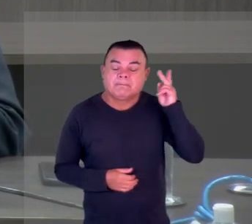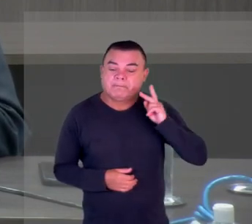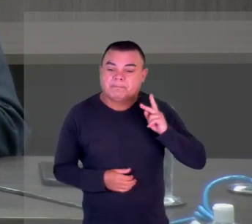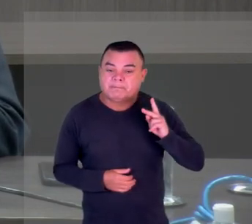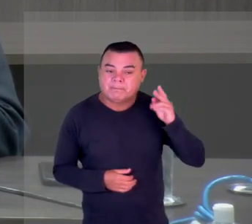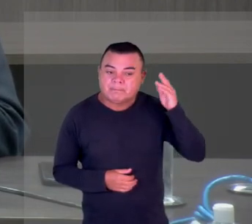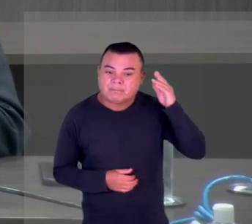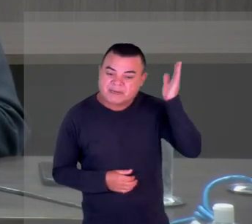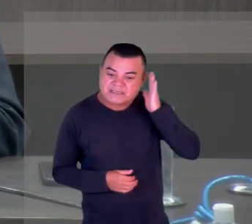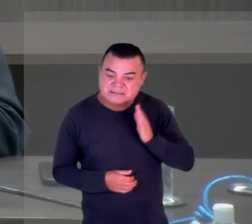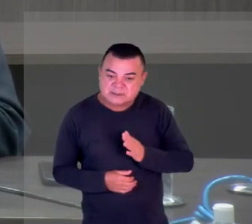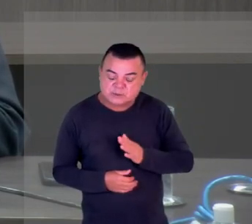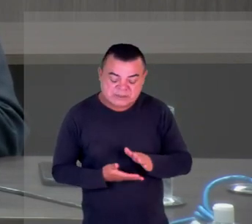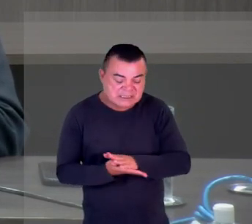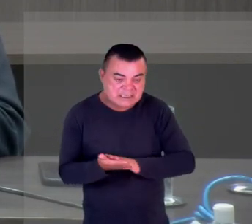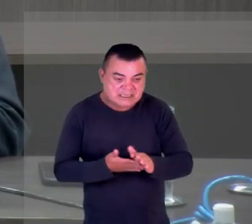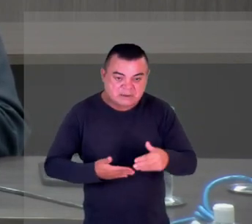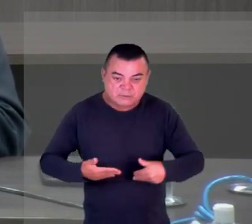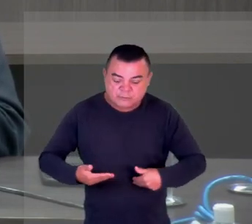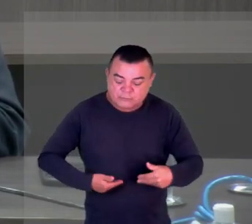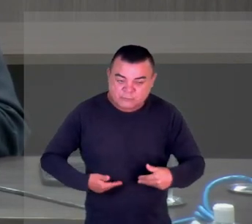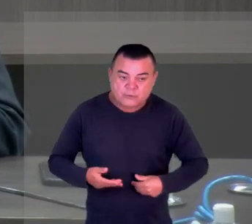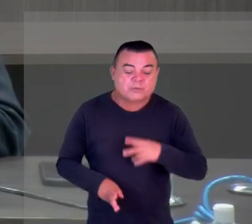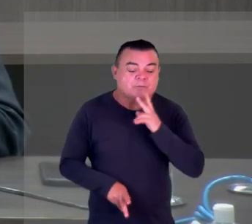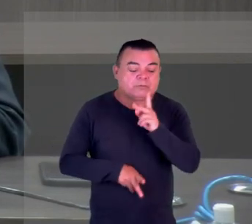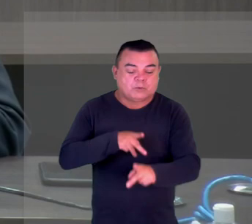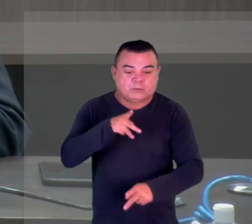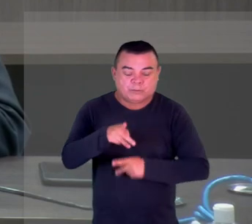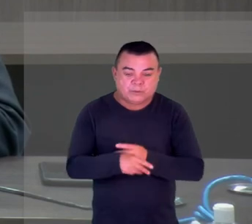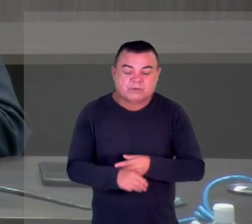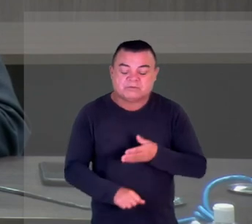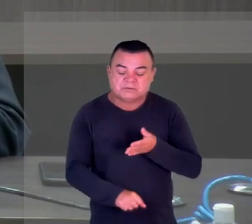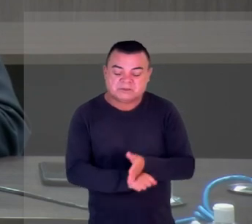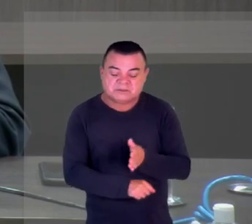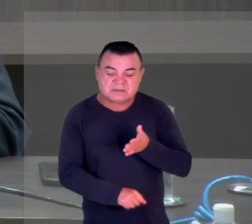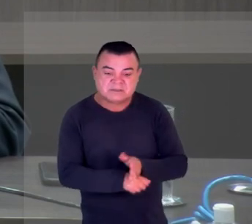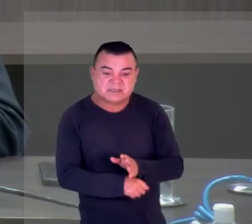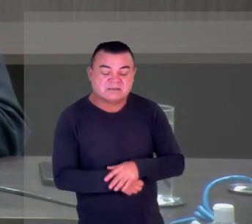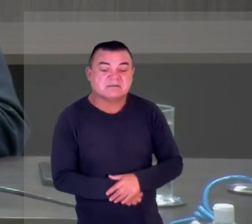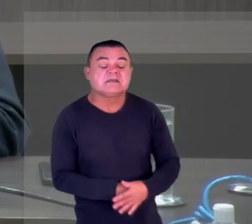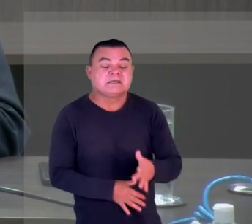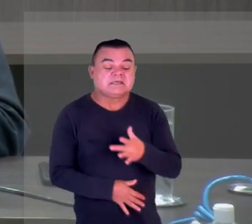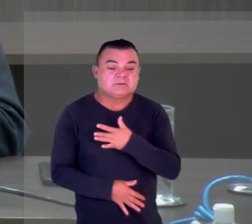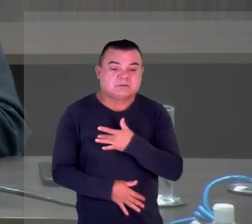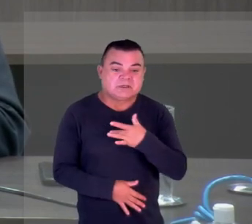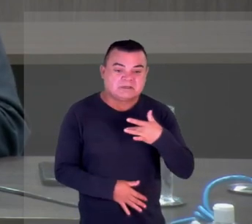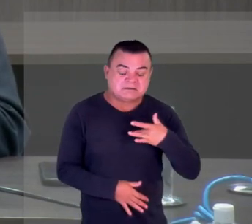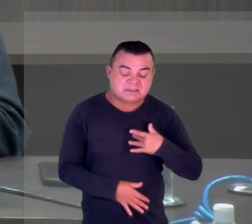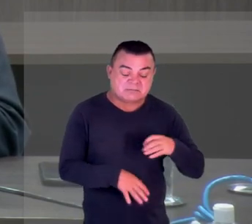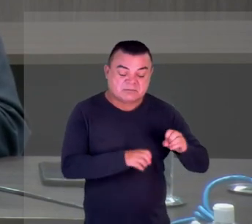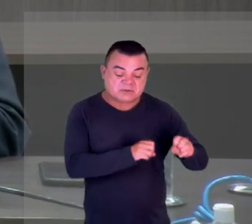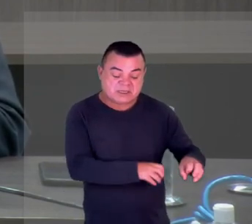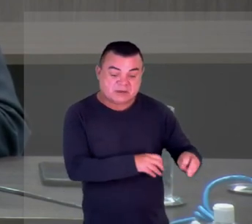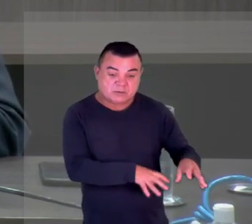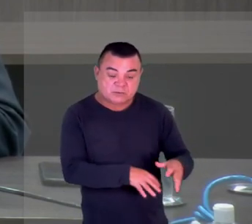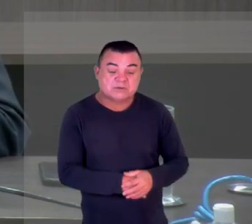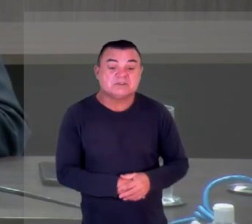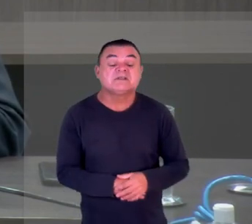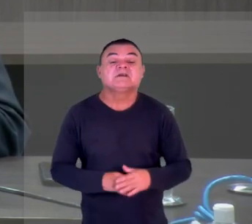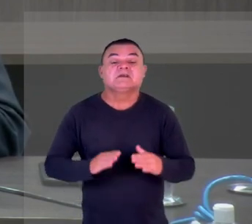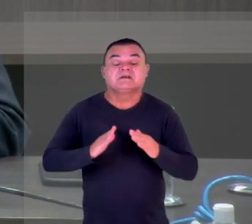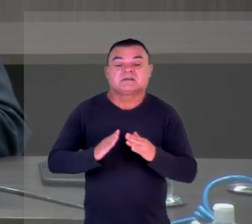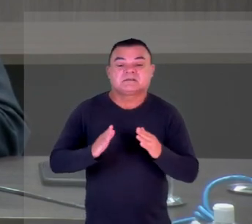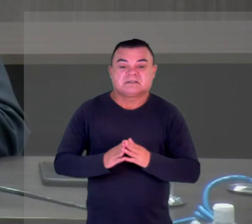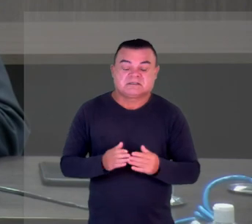povo que tem acesso à educação a um sistema de saúde a habitação a lazer a partir daí a gente